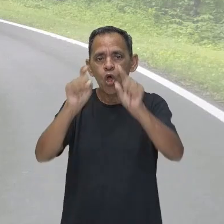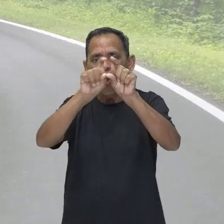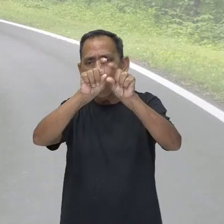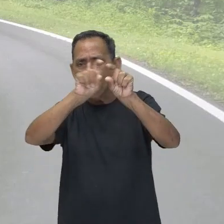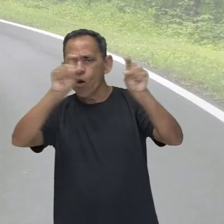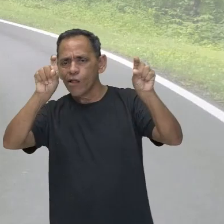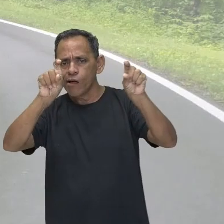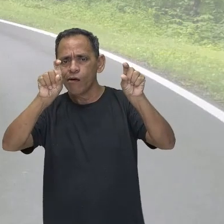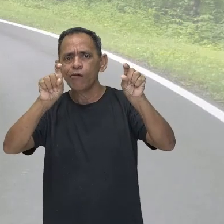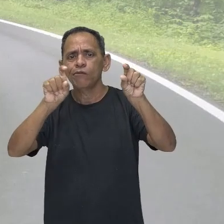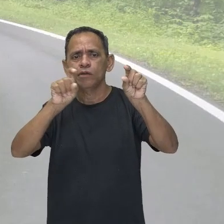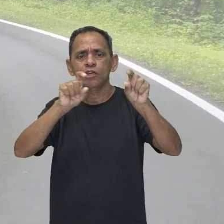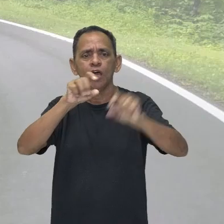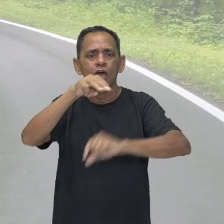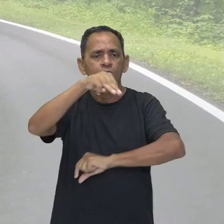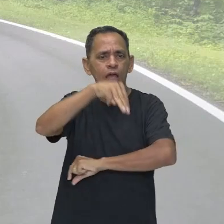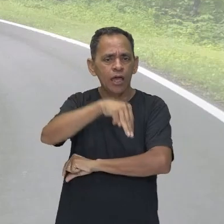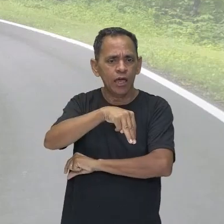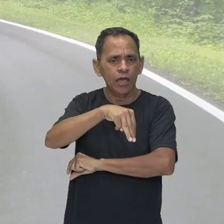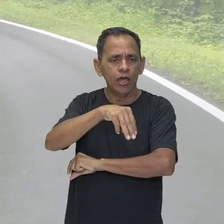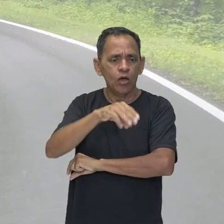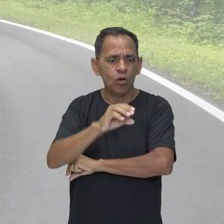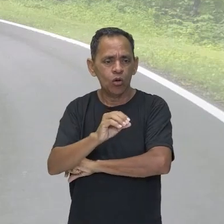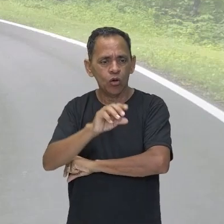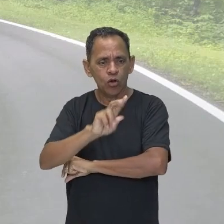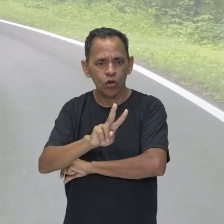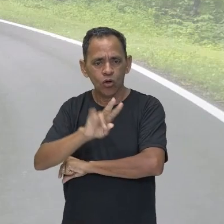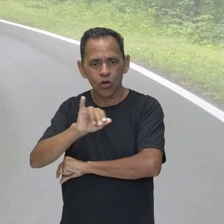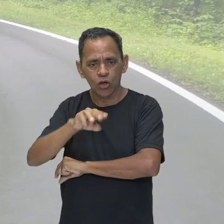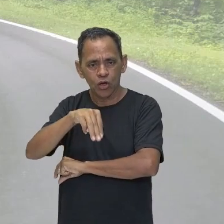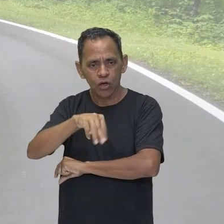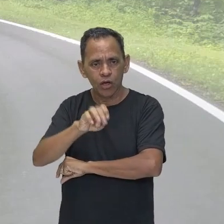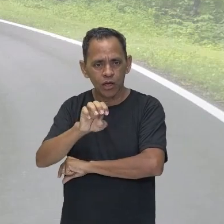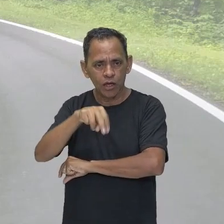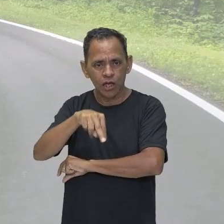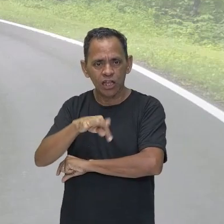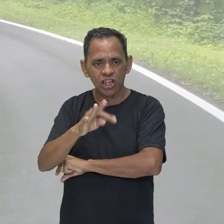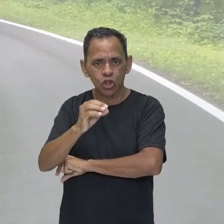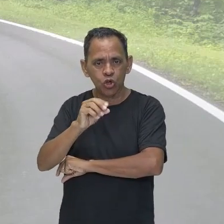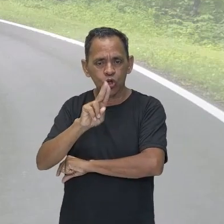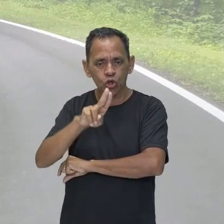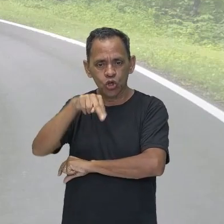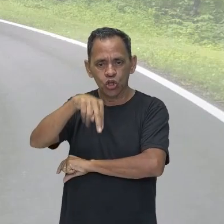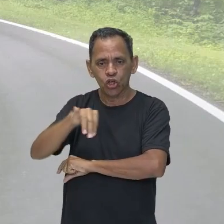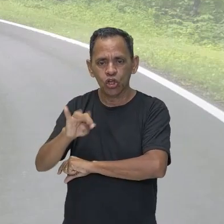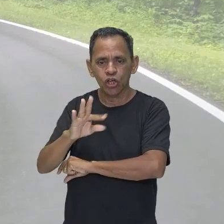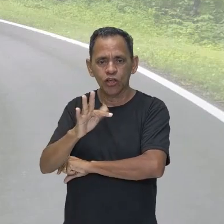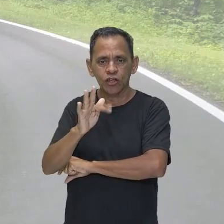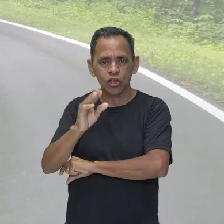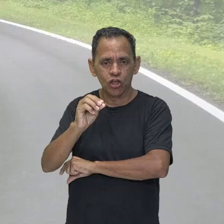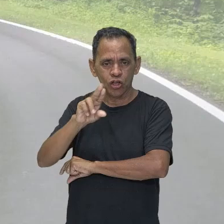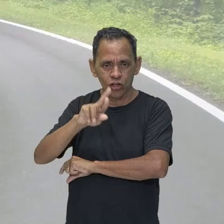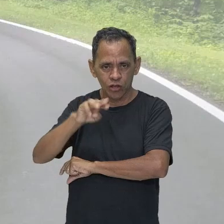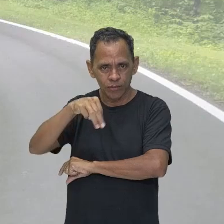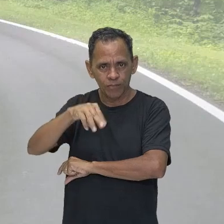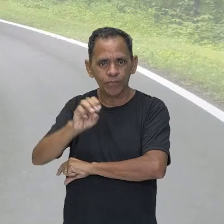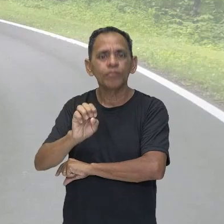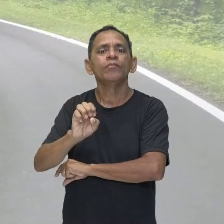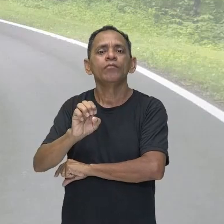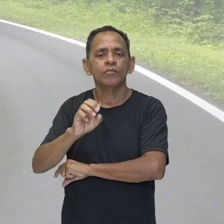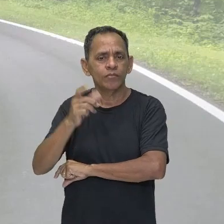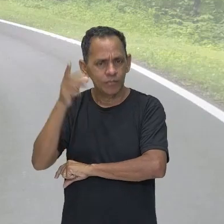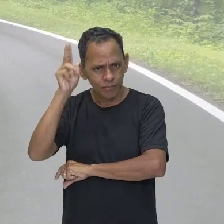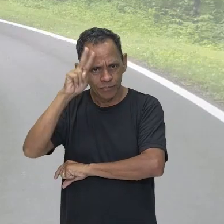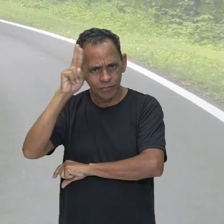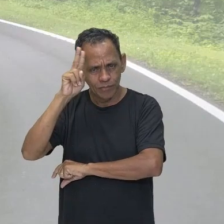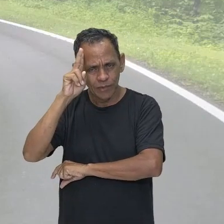isso. Uniforme, olha só, uniforme tu já lembra de camisa, de padrão, né, da escola, aquele